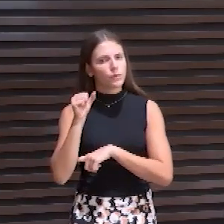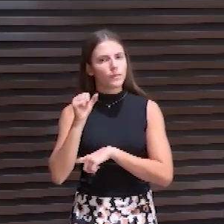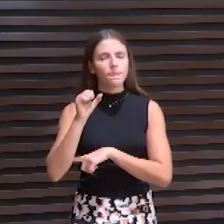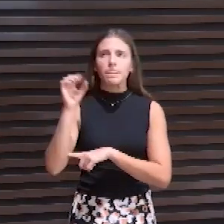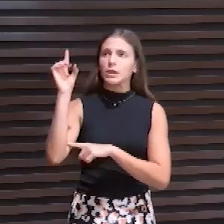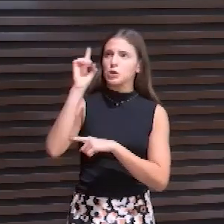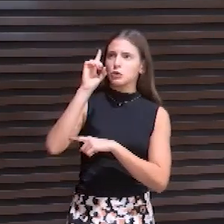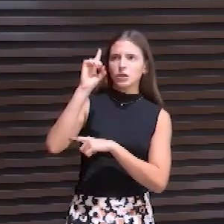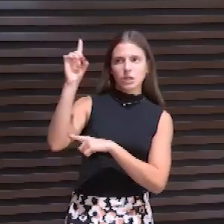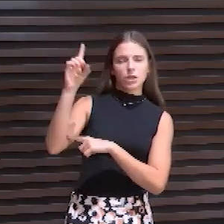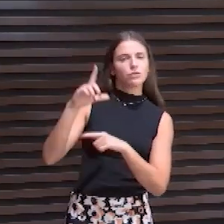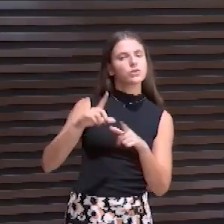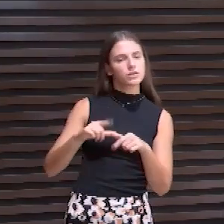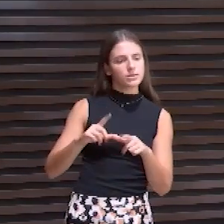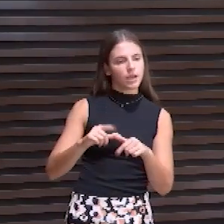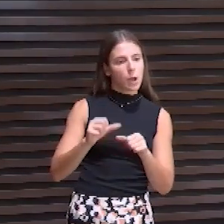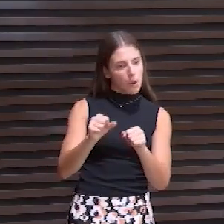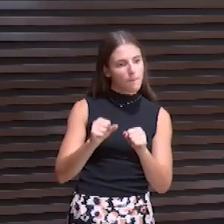ele vai atrás do profeta